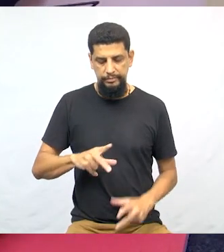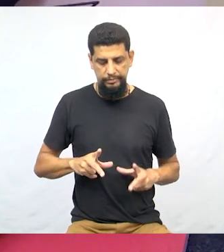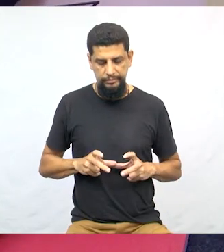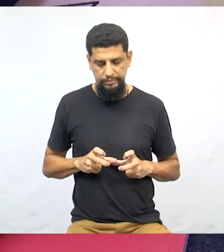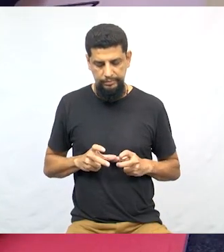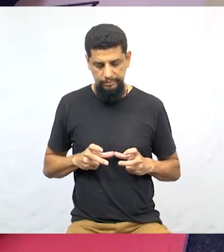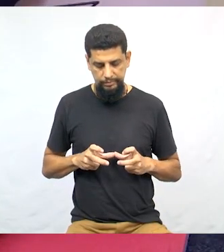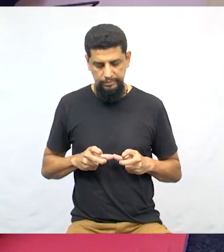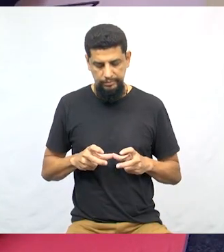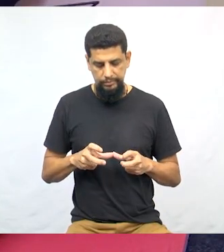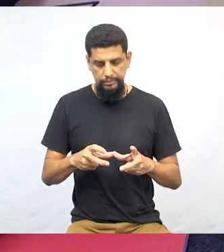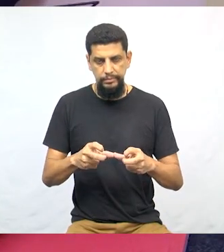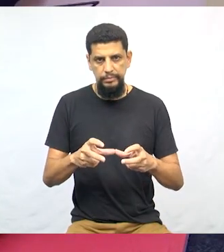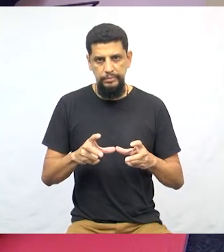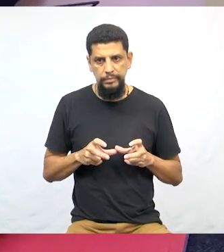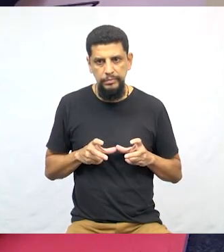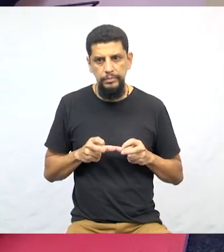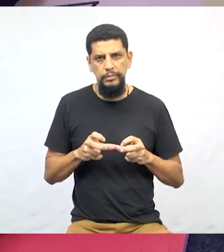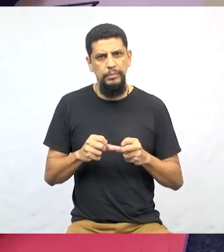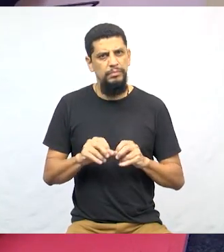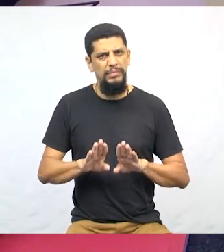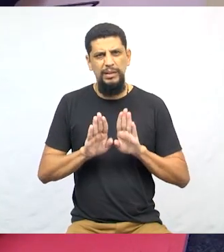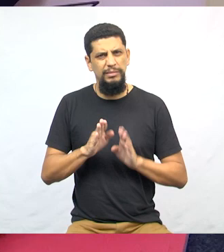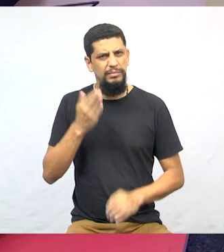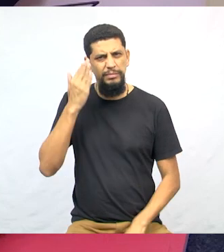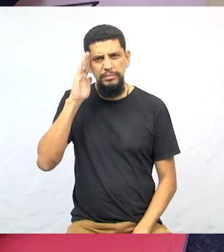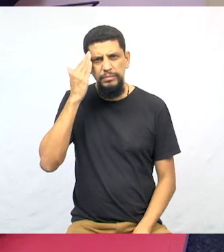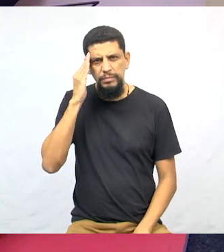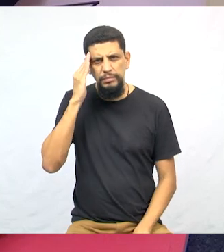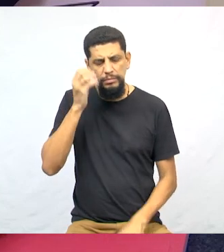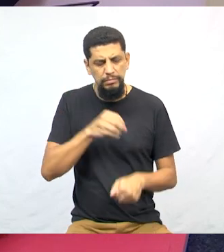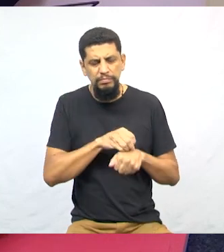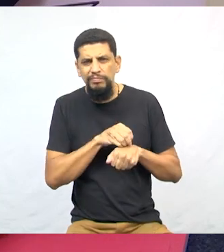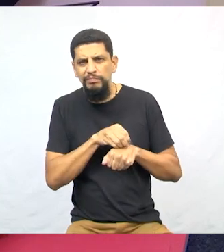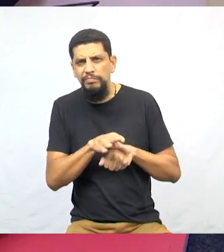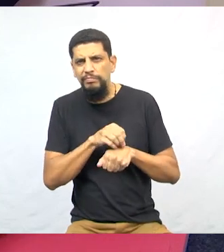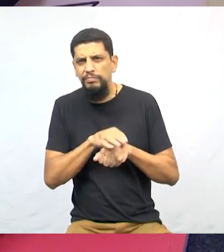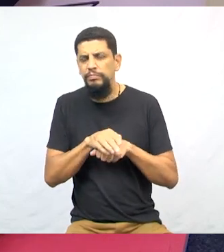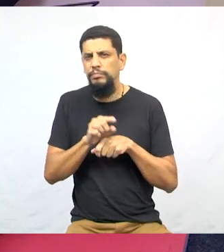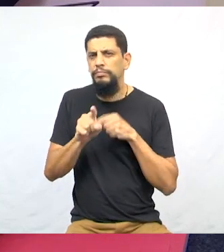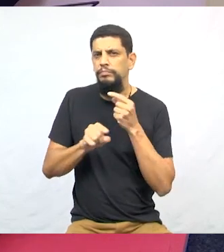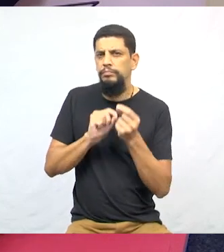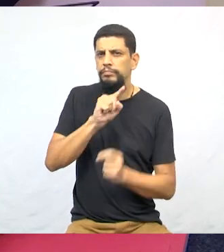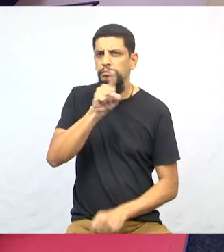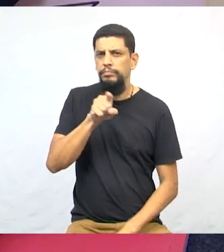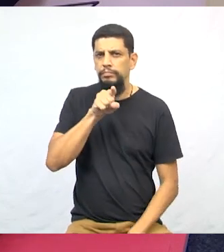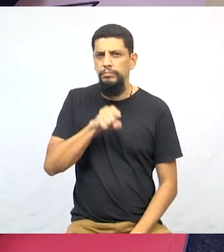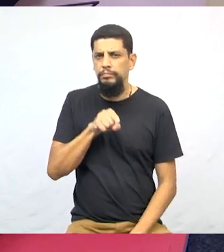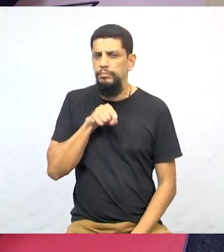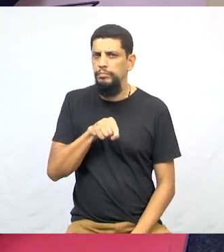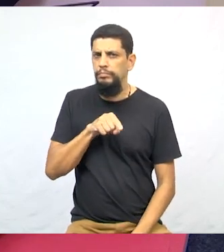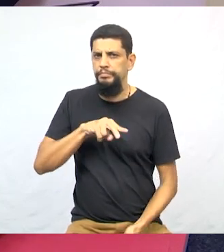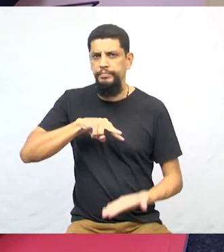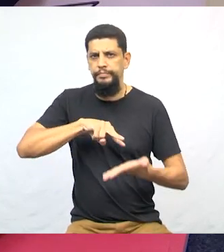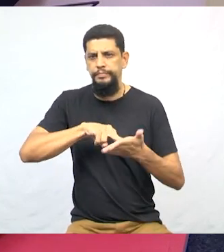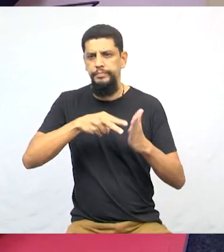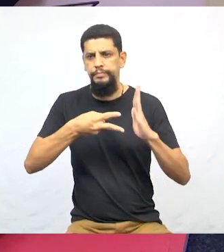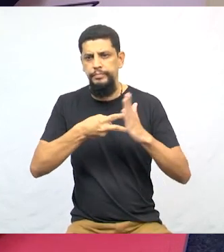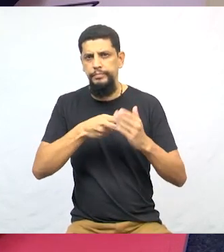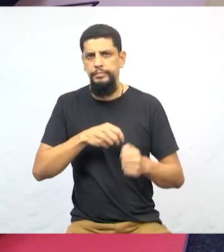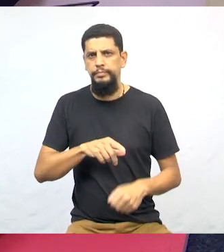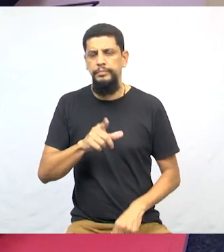caranguejo. É um caranguejo. Mas eu não entendi muito bem essa pista. E será que a gente quer